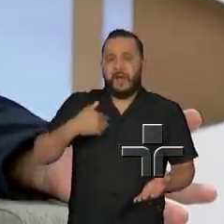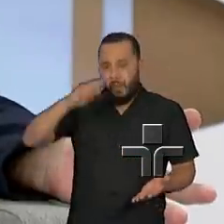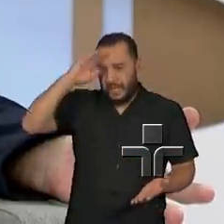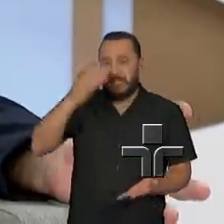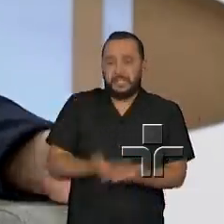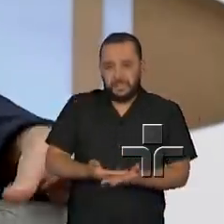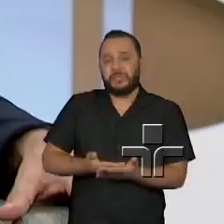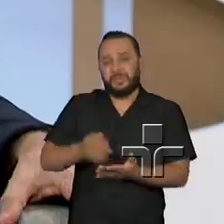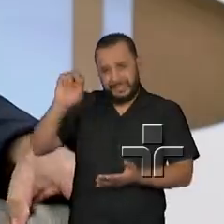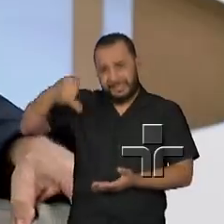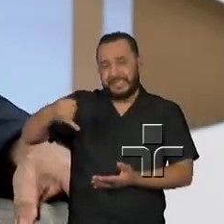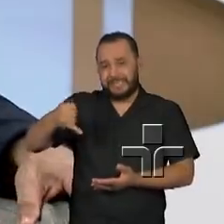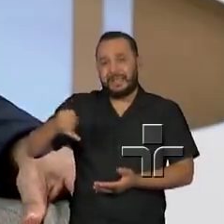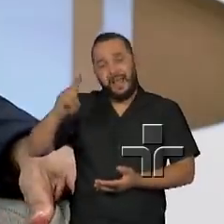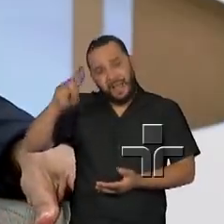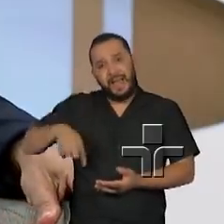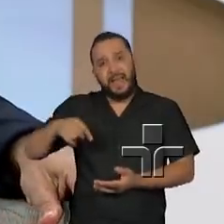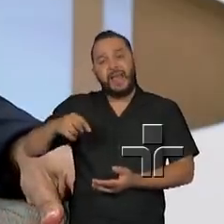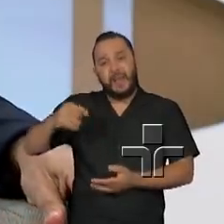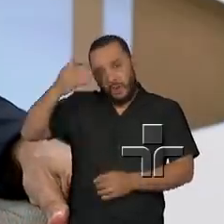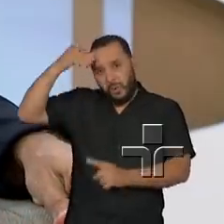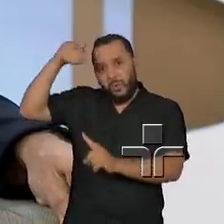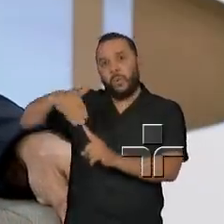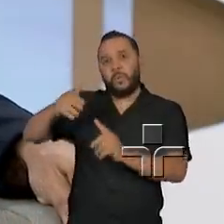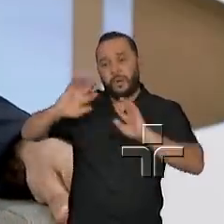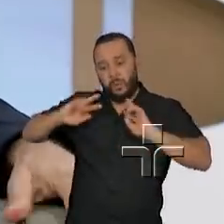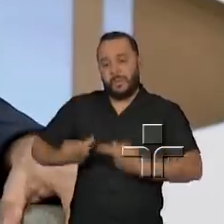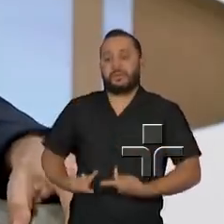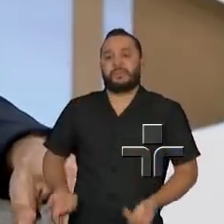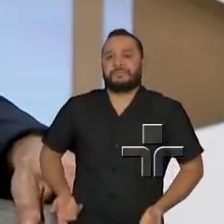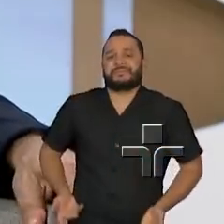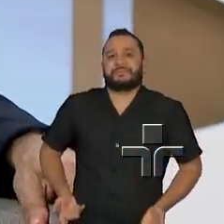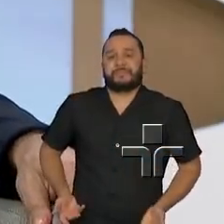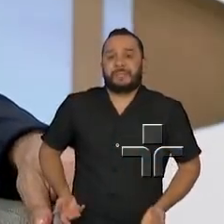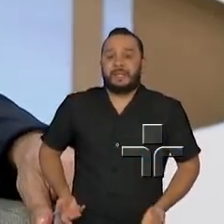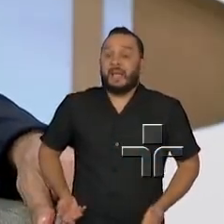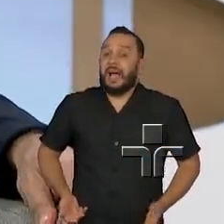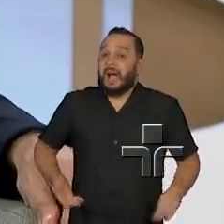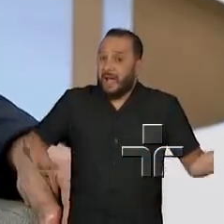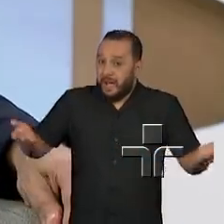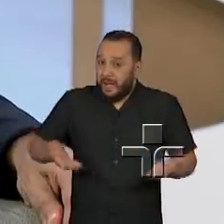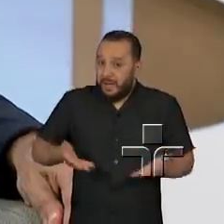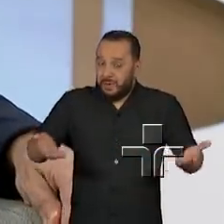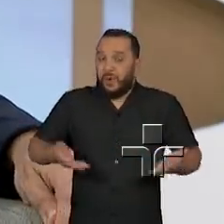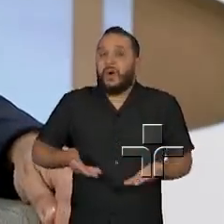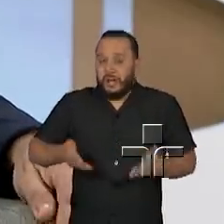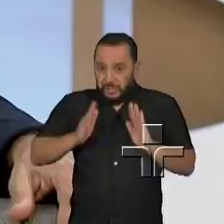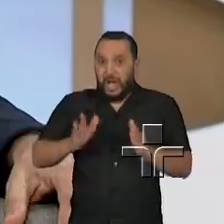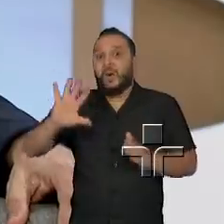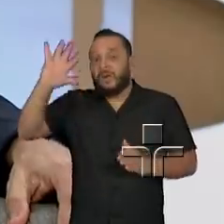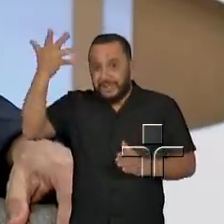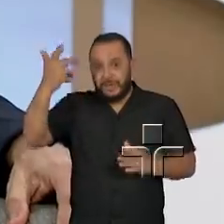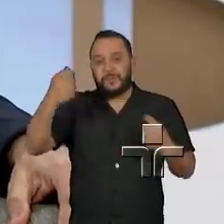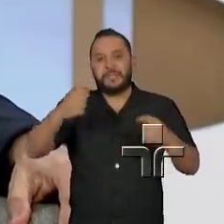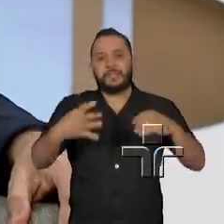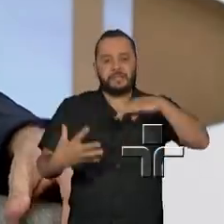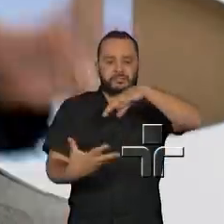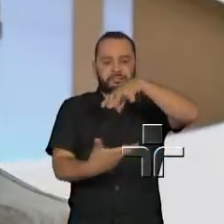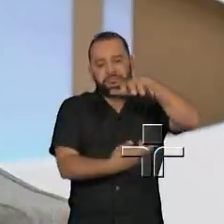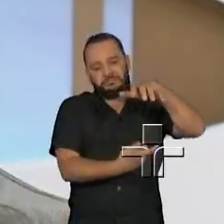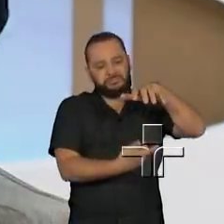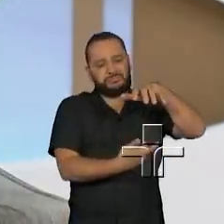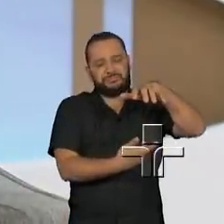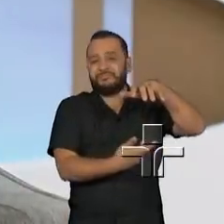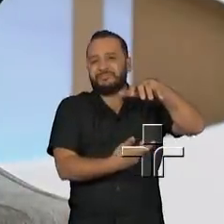diz que é antropogênico, mas o ponto principal é que ele está dado e que se nós não mitigarmos esse aquecimento, a América do Sul inteira,